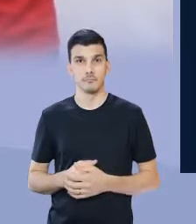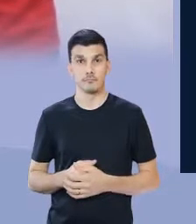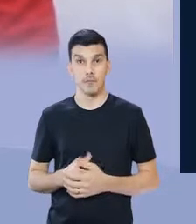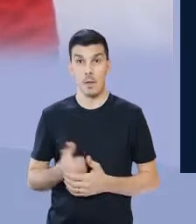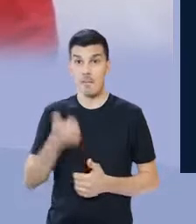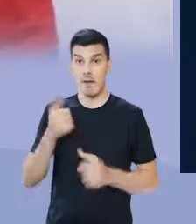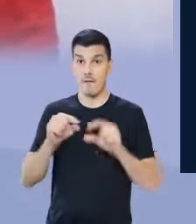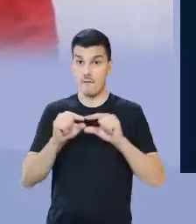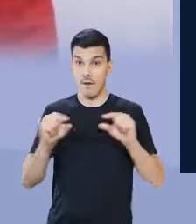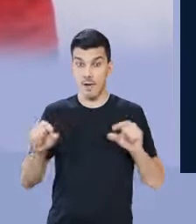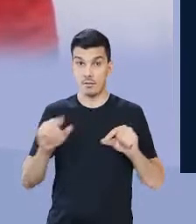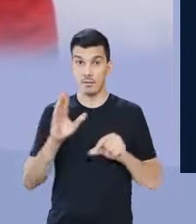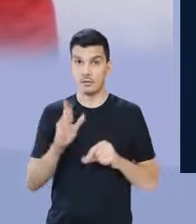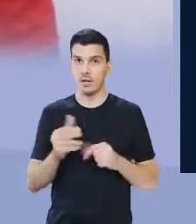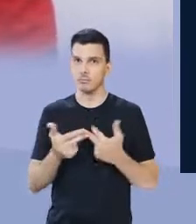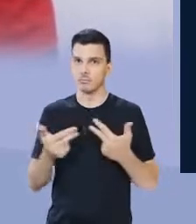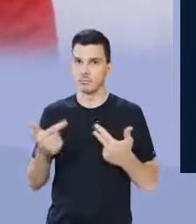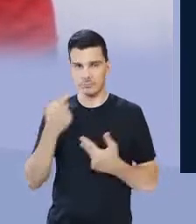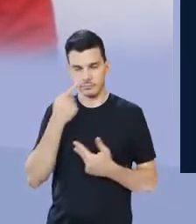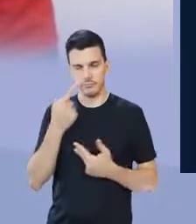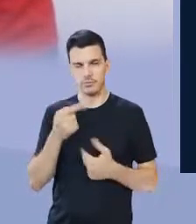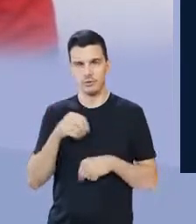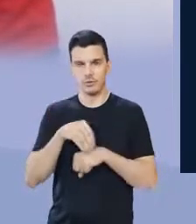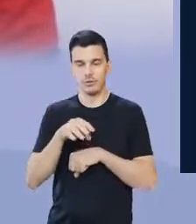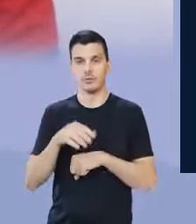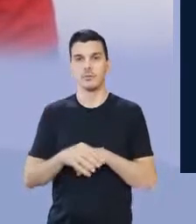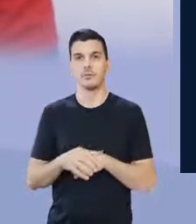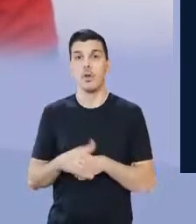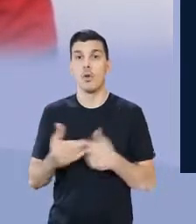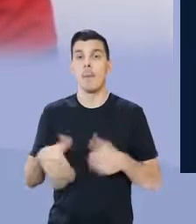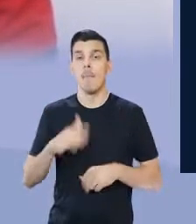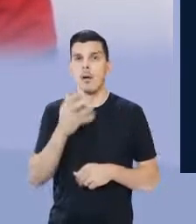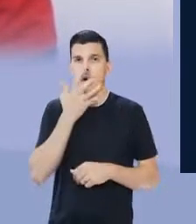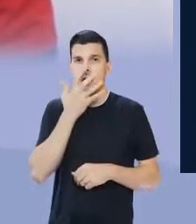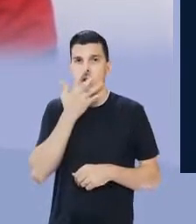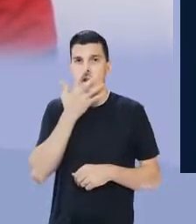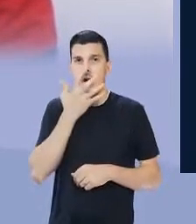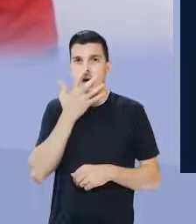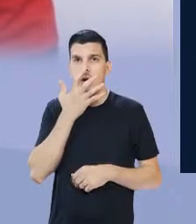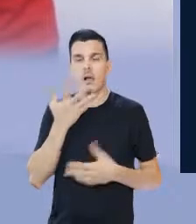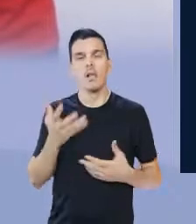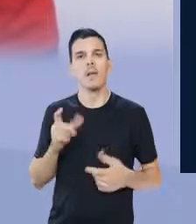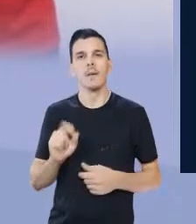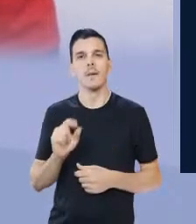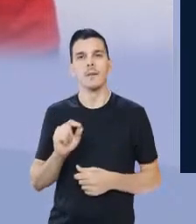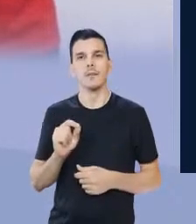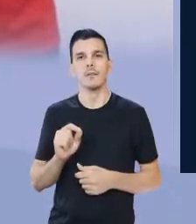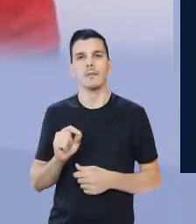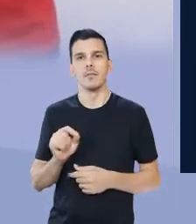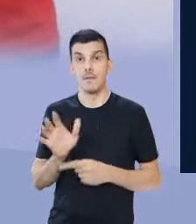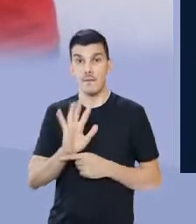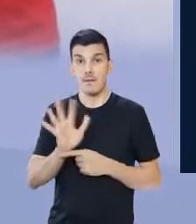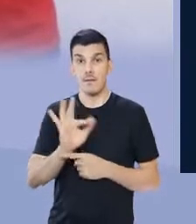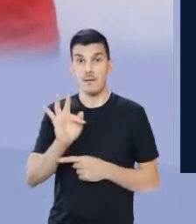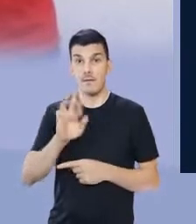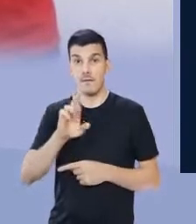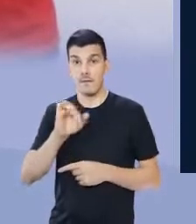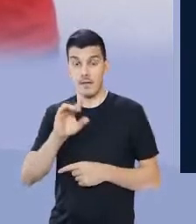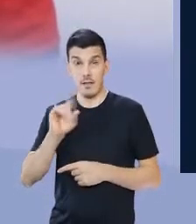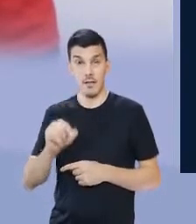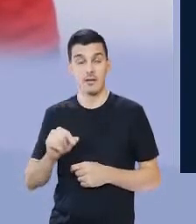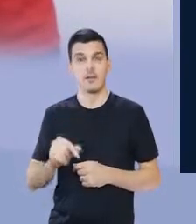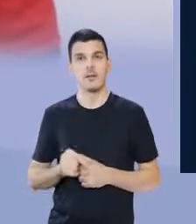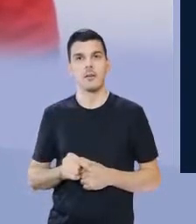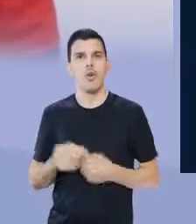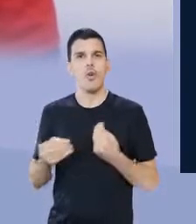muita coisa. Uma das coisas que mais me impressionou, que me trouxe uma incrível impressão do filme, foi como a Frida se sentia confortável